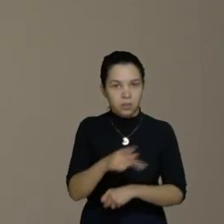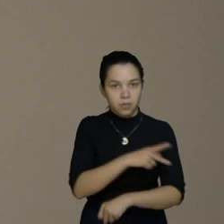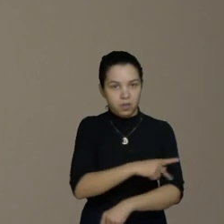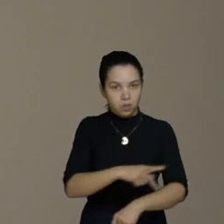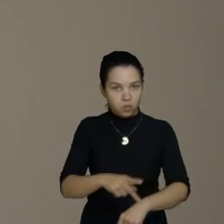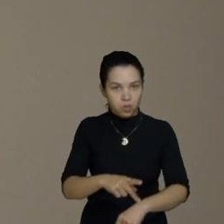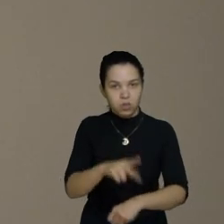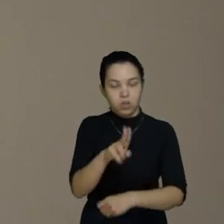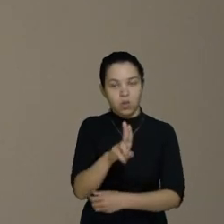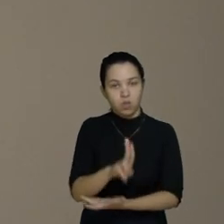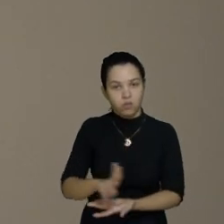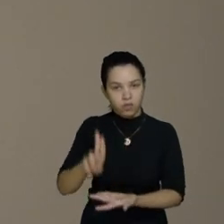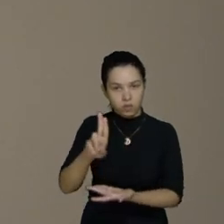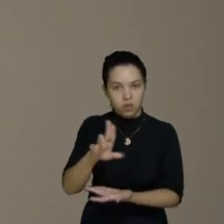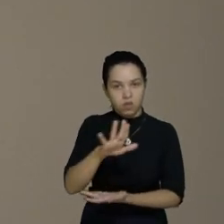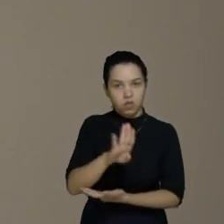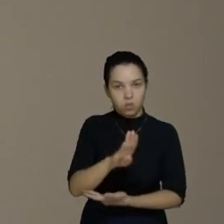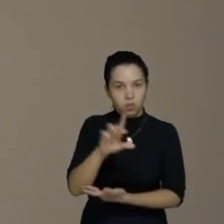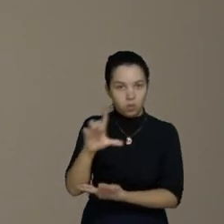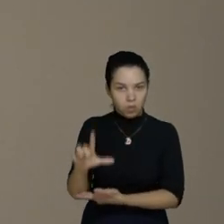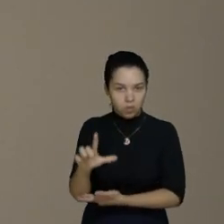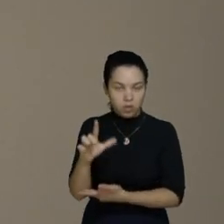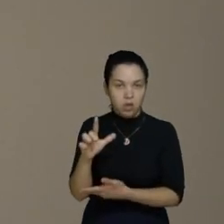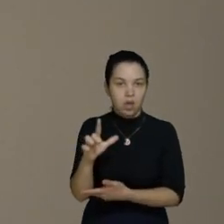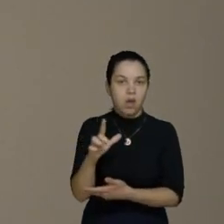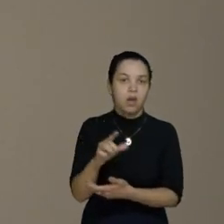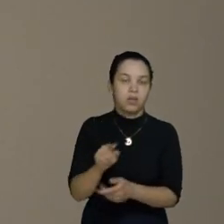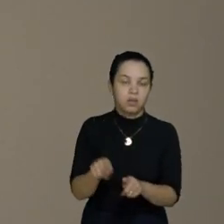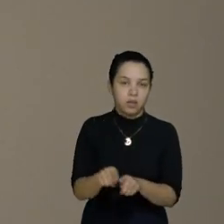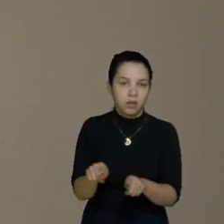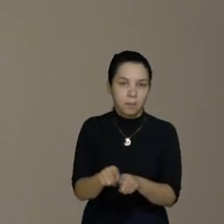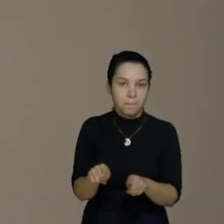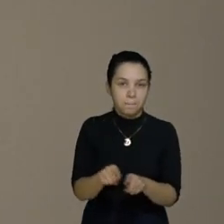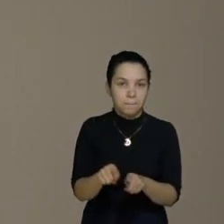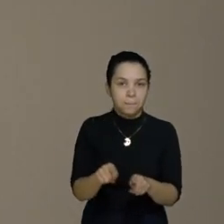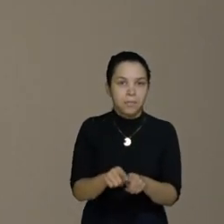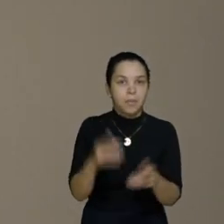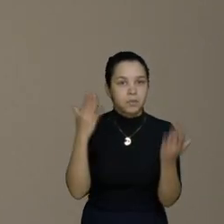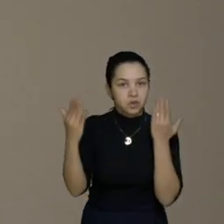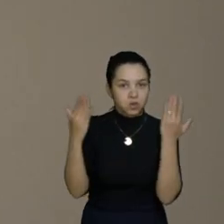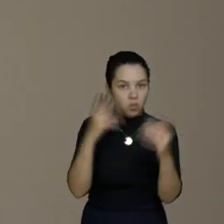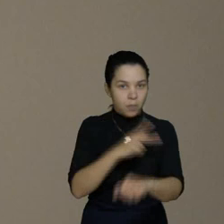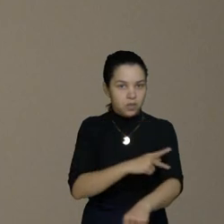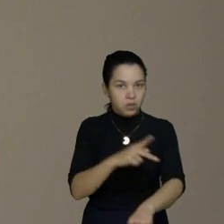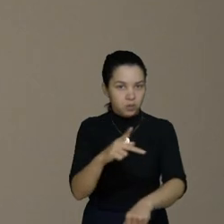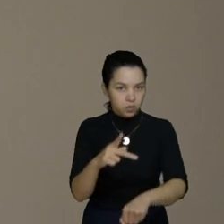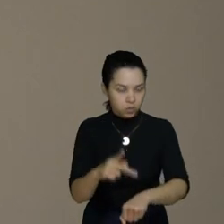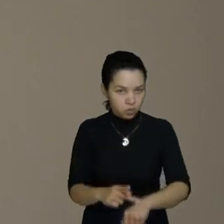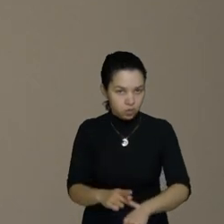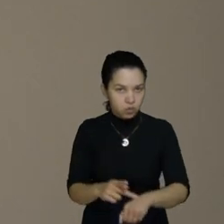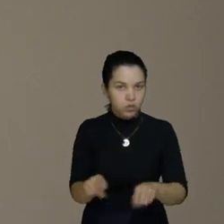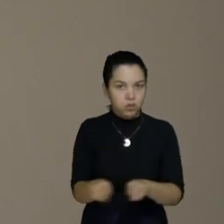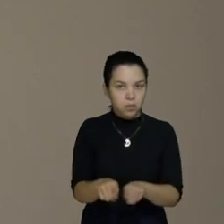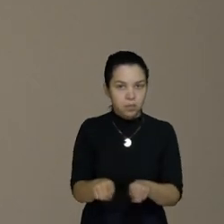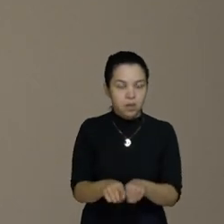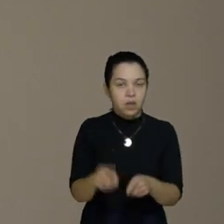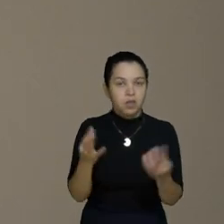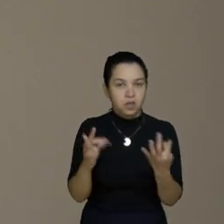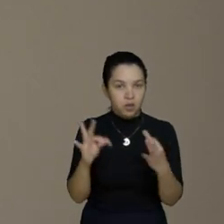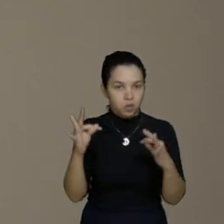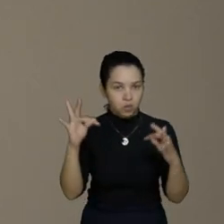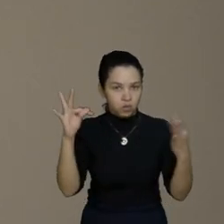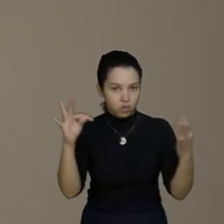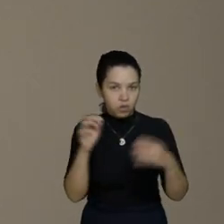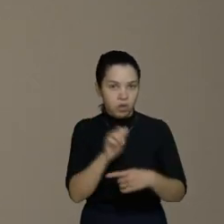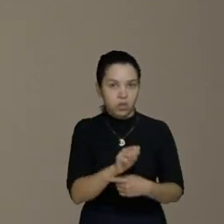Blumenau especialista em psicopedagogia pelo Centro Universitário Leonardo da em tecnologias EAD pelo